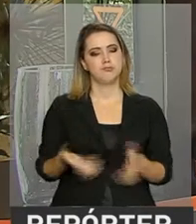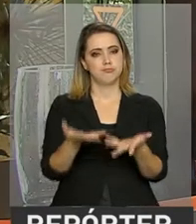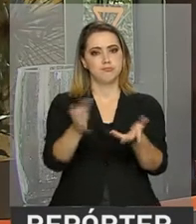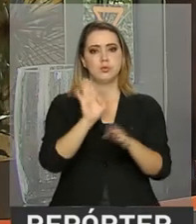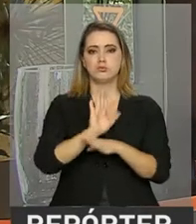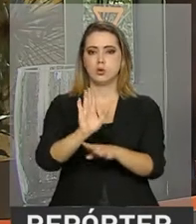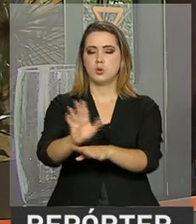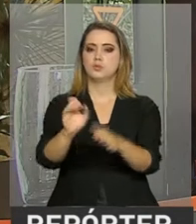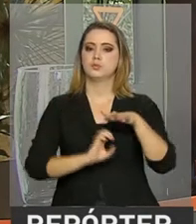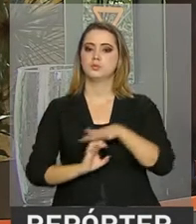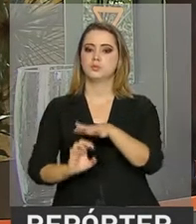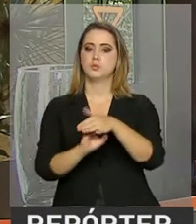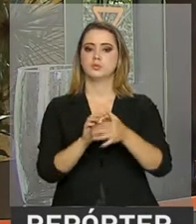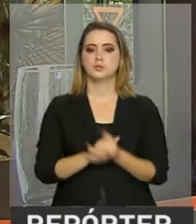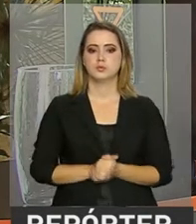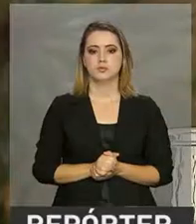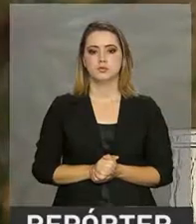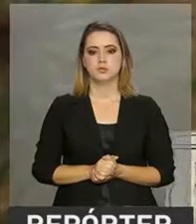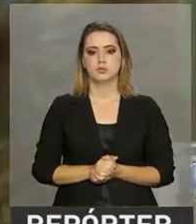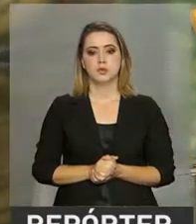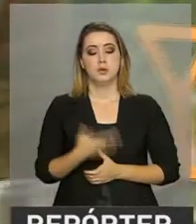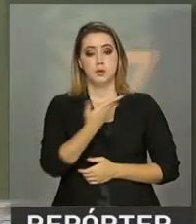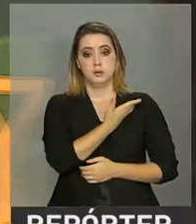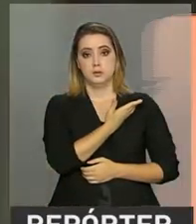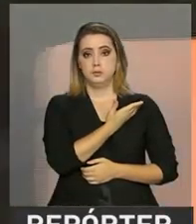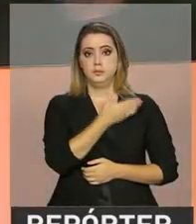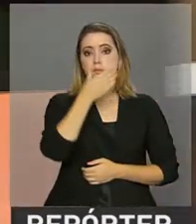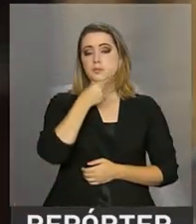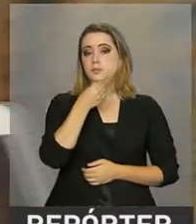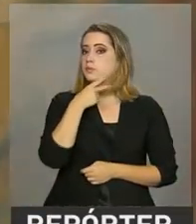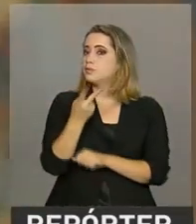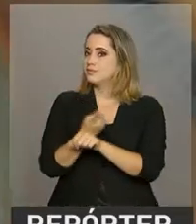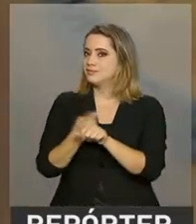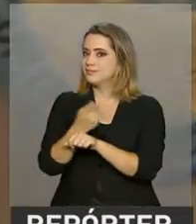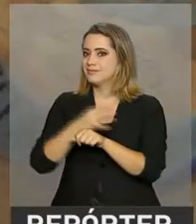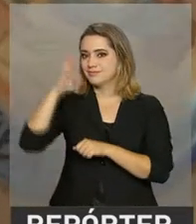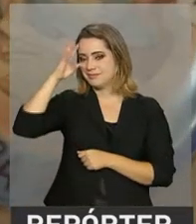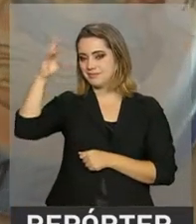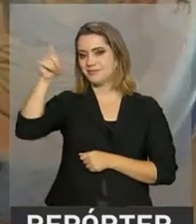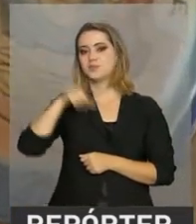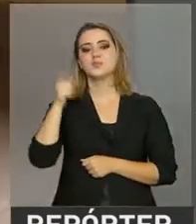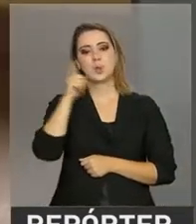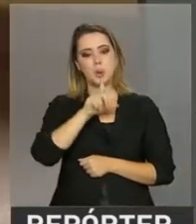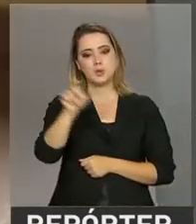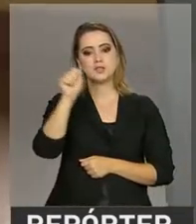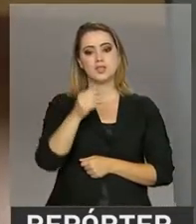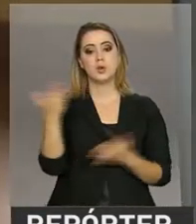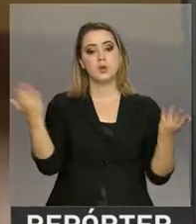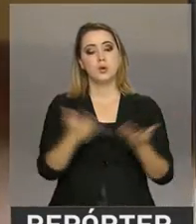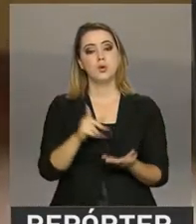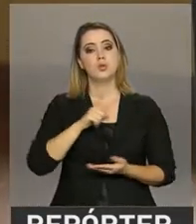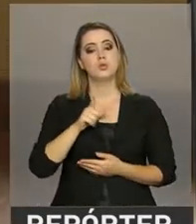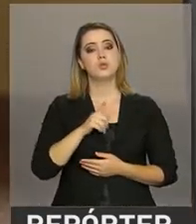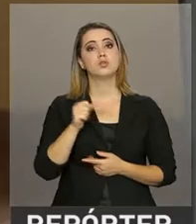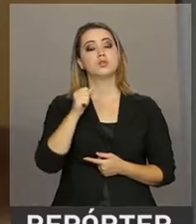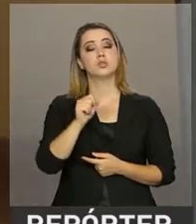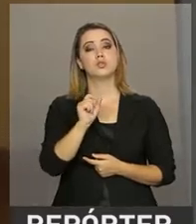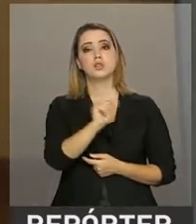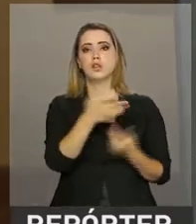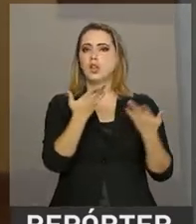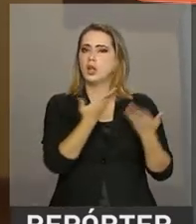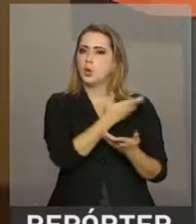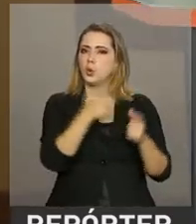quem não quer ter seu próprio negócio marcelo foi em busca desse sonho e conseguiu hoje ele é dono da auto barco